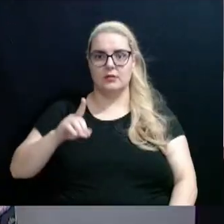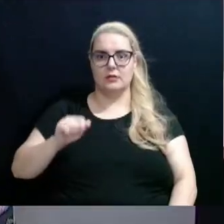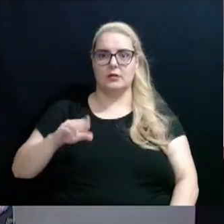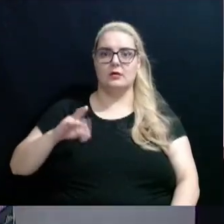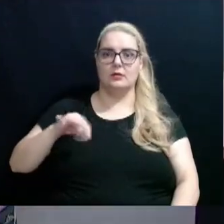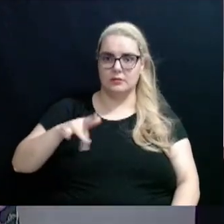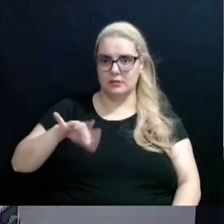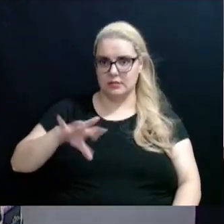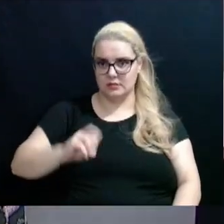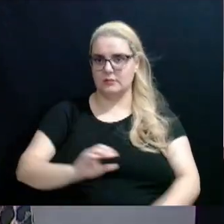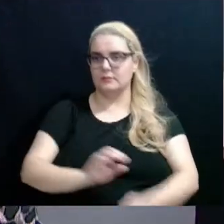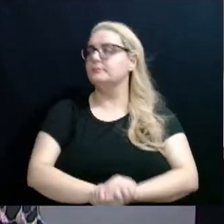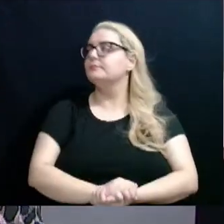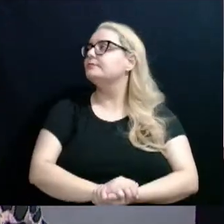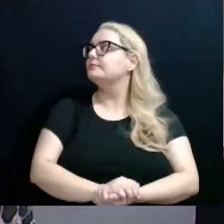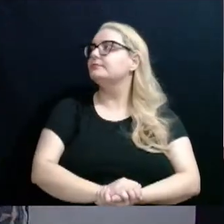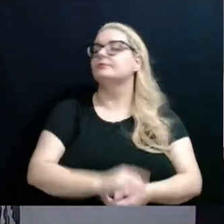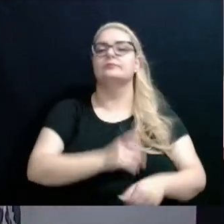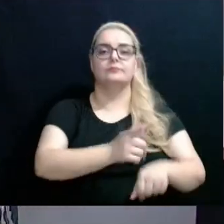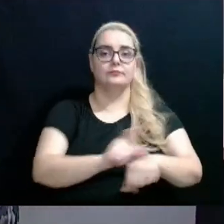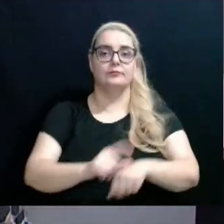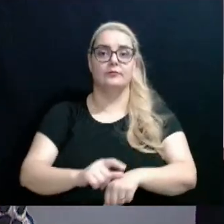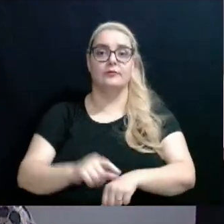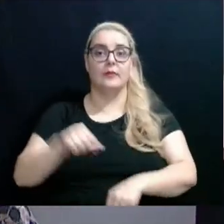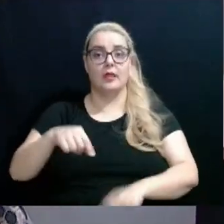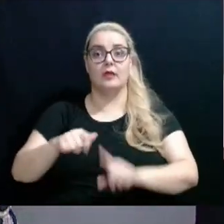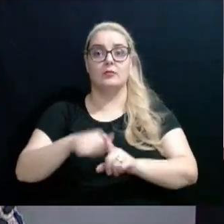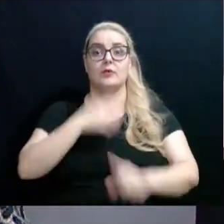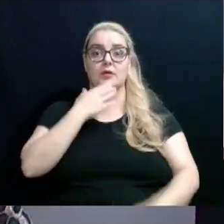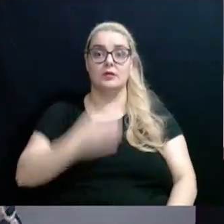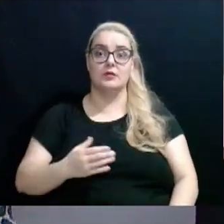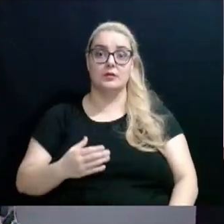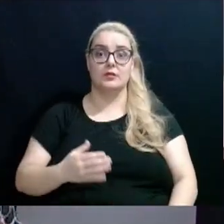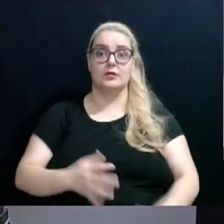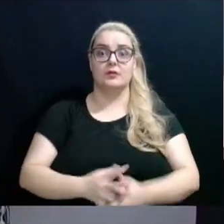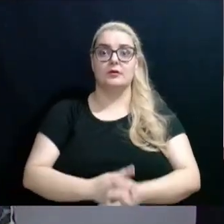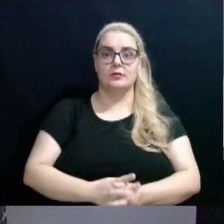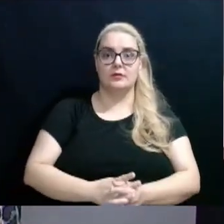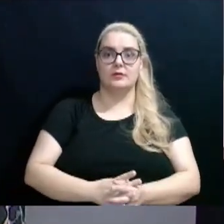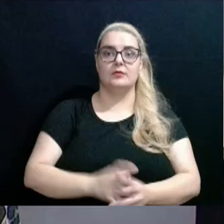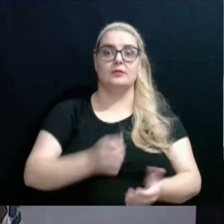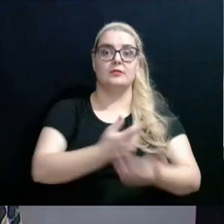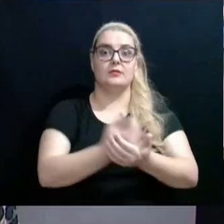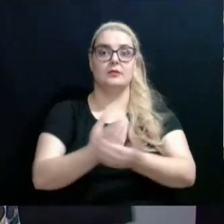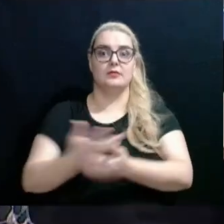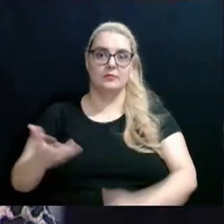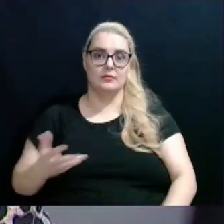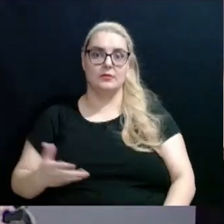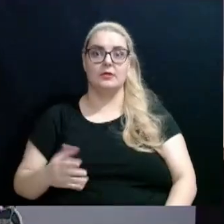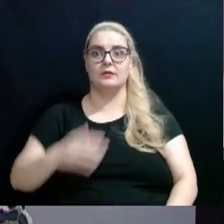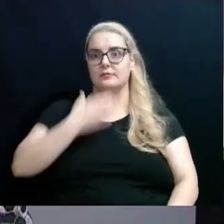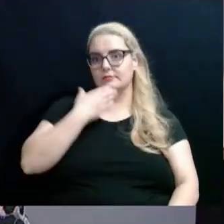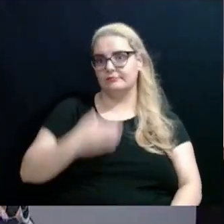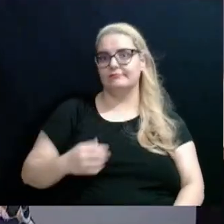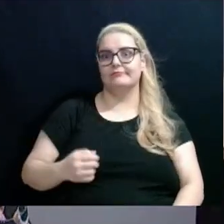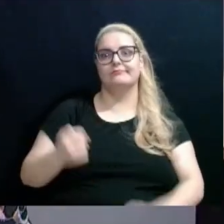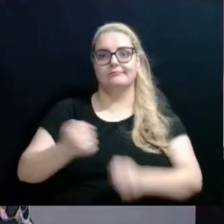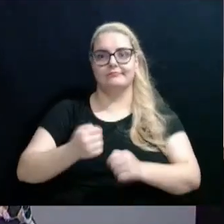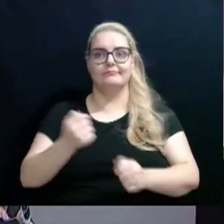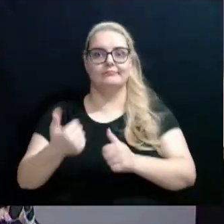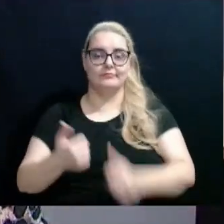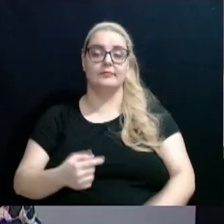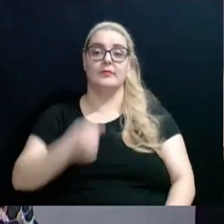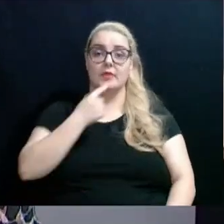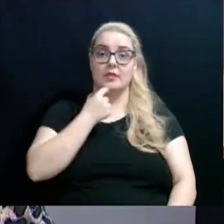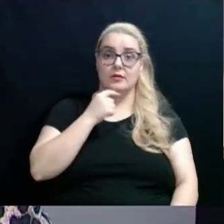a padroeira ela é em dezembro e aí as compras já estão aceleradas para o Natal e Ano Novo, né? E o feriado, né, no